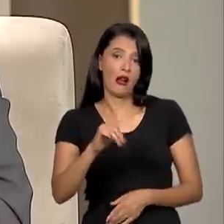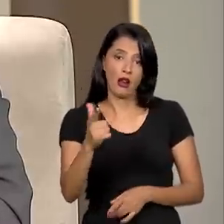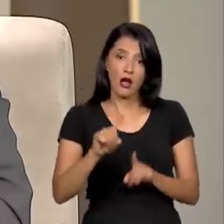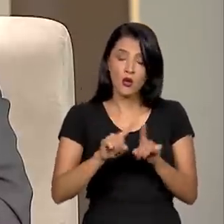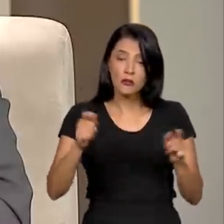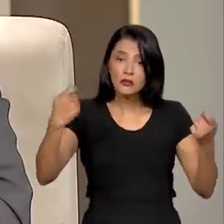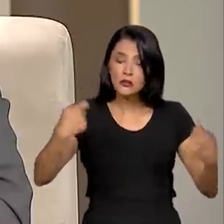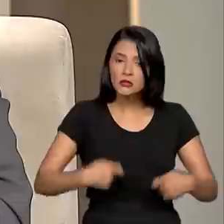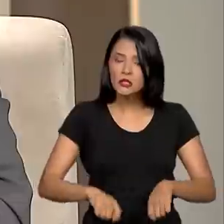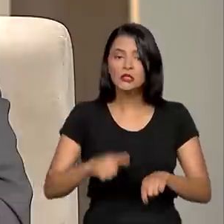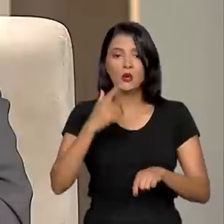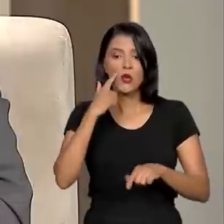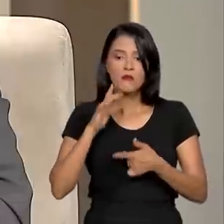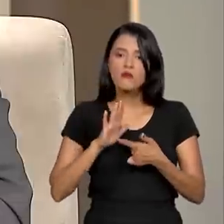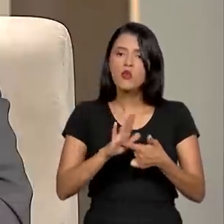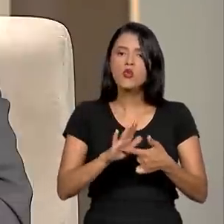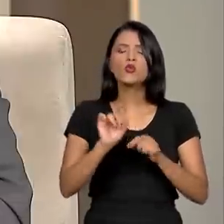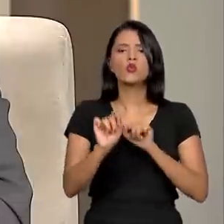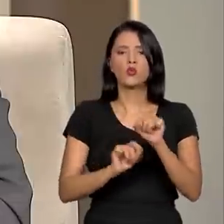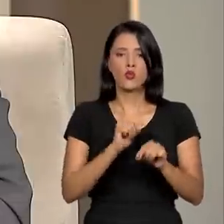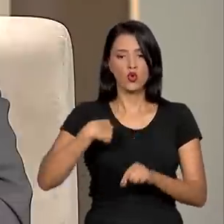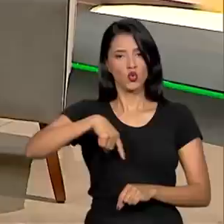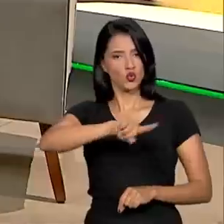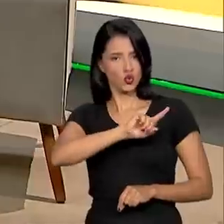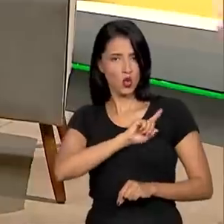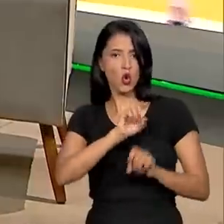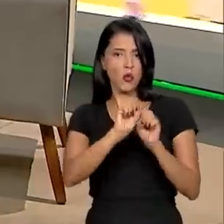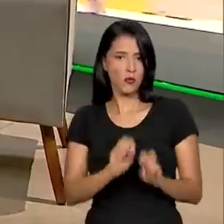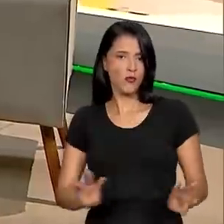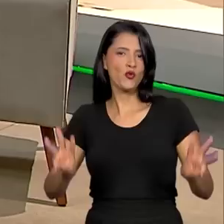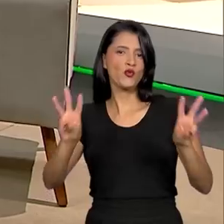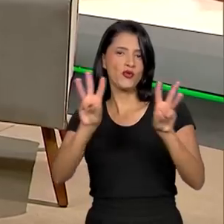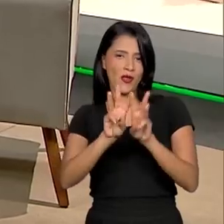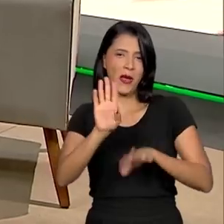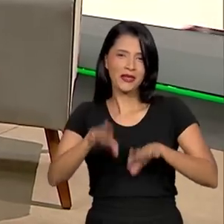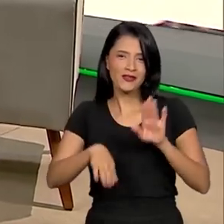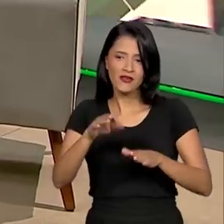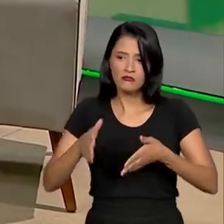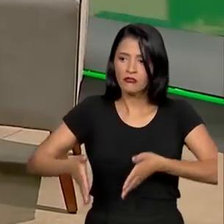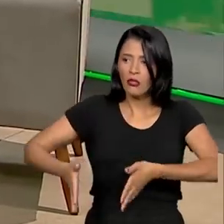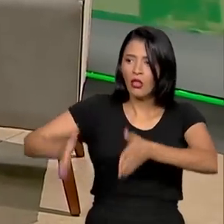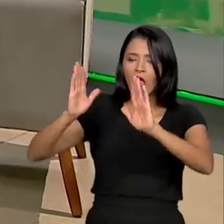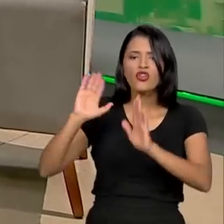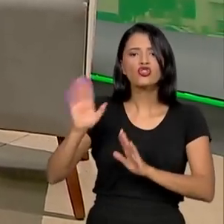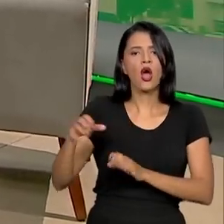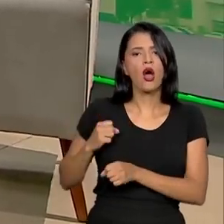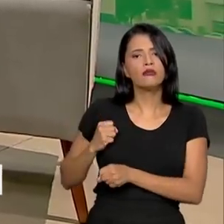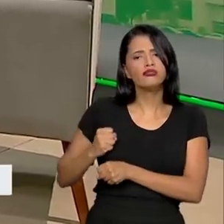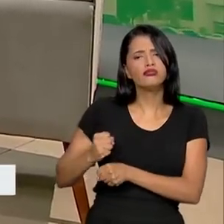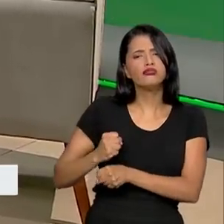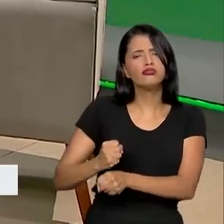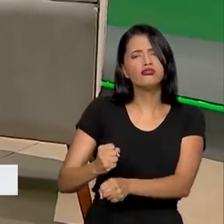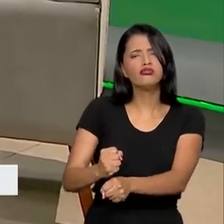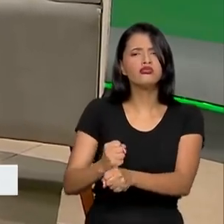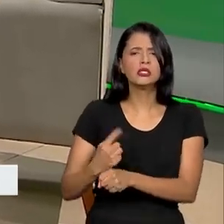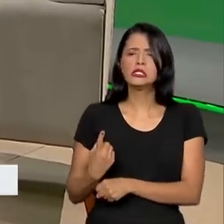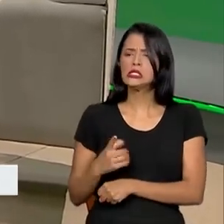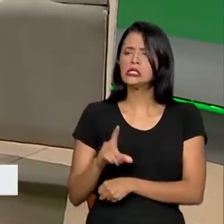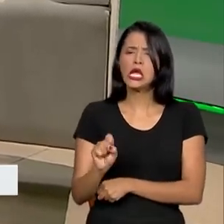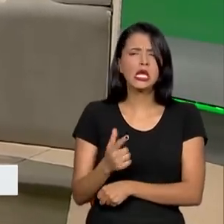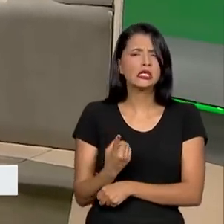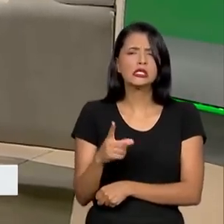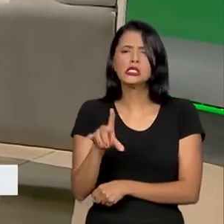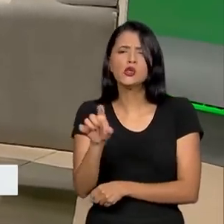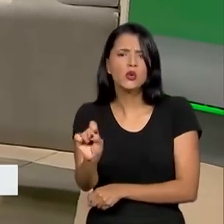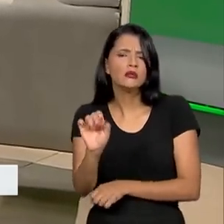nossos museus muitas vezes estão em prédios cuja identidade predial é centenária. São prédios muito antigos, 150, alguns